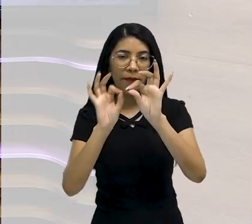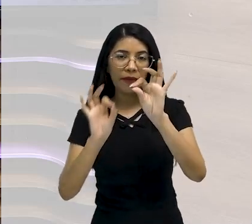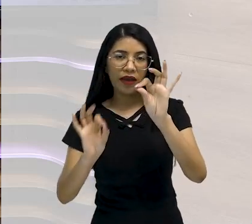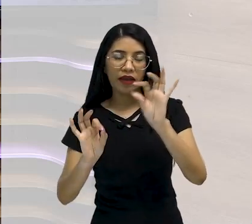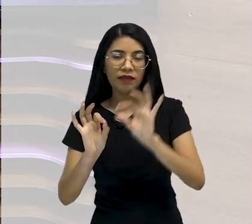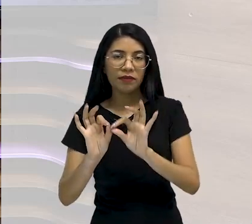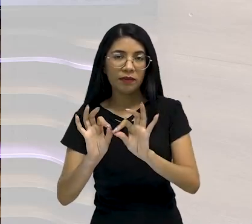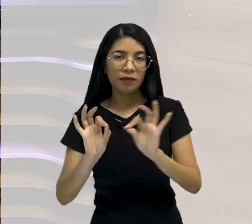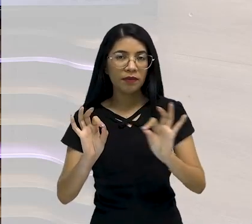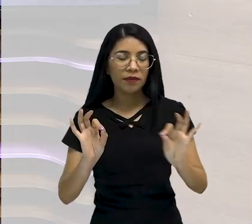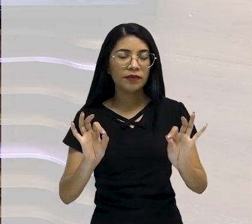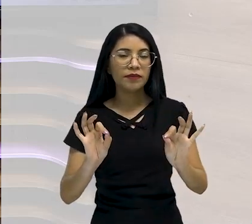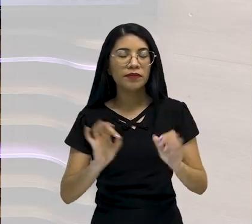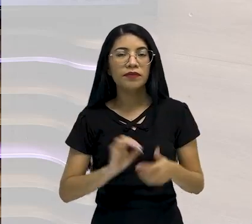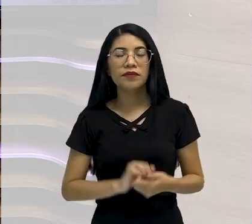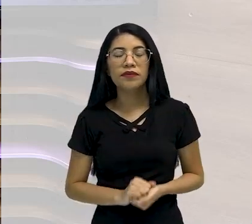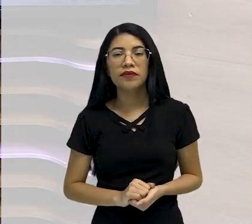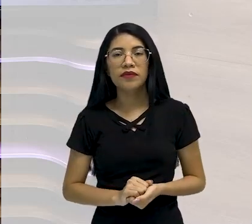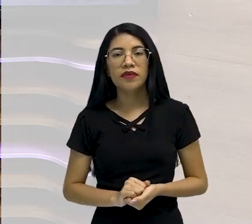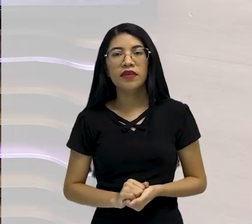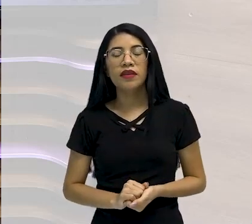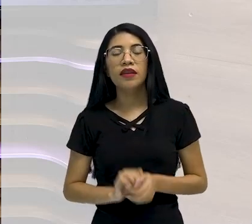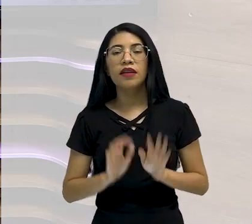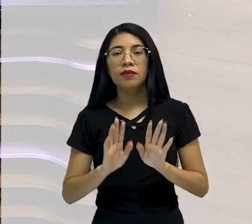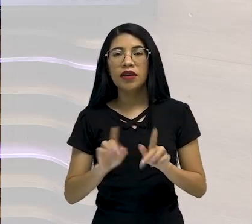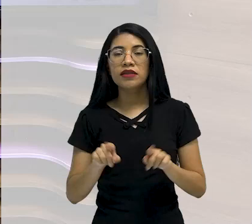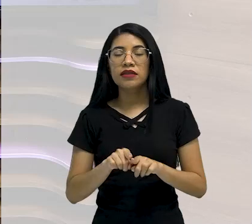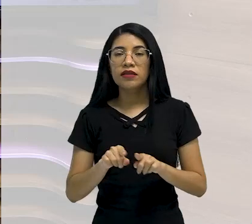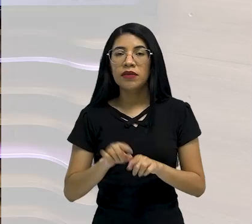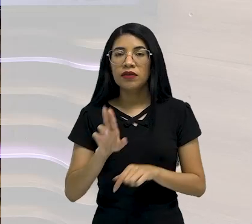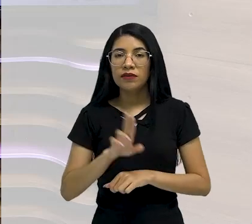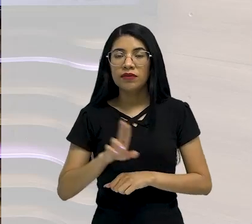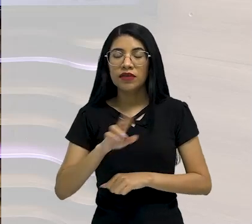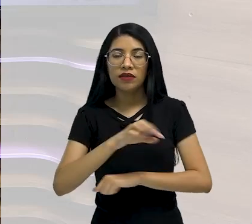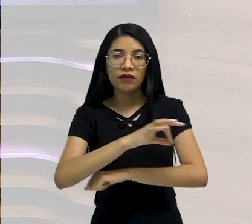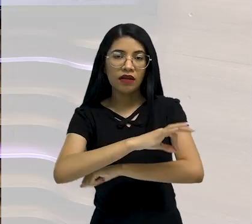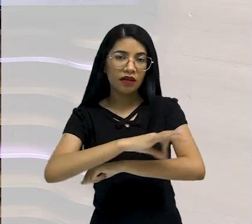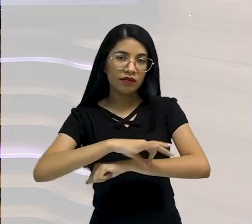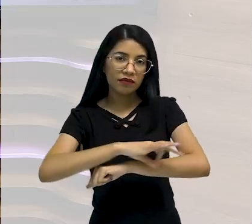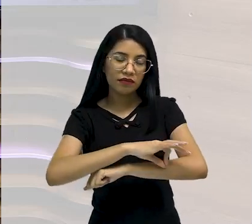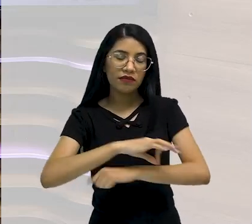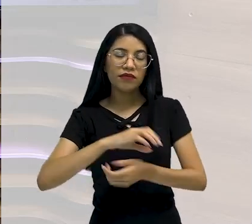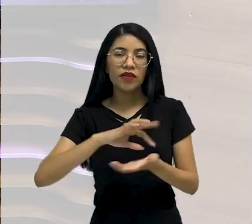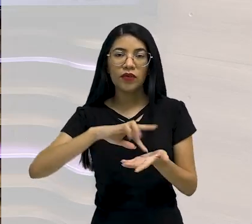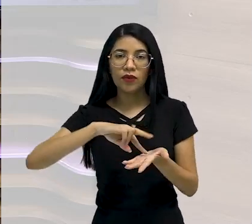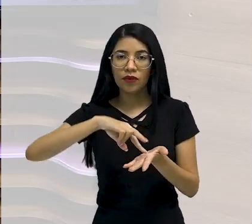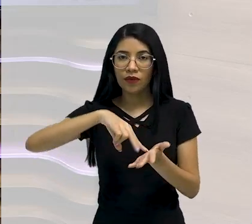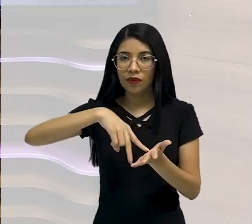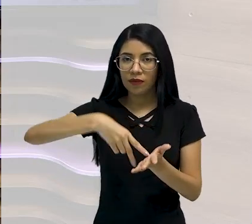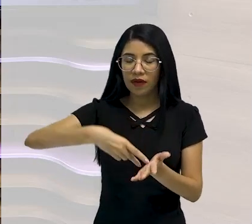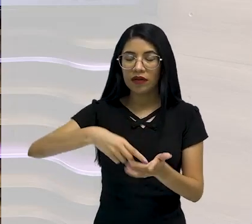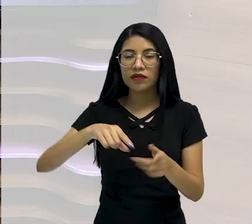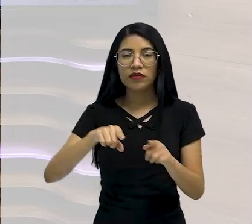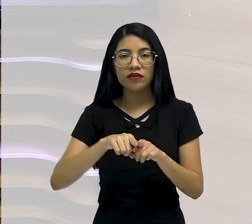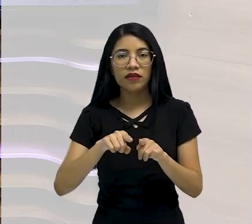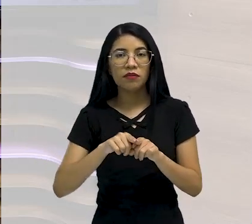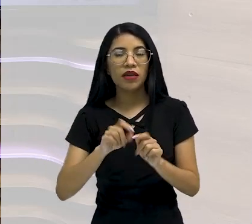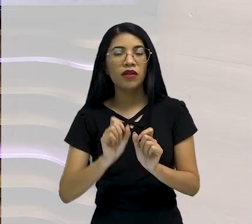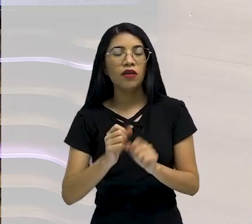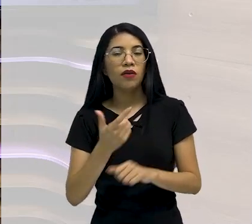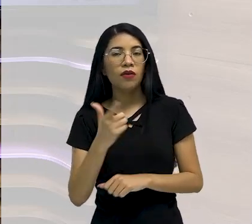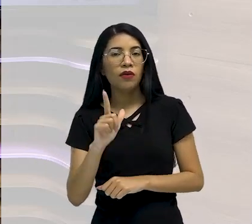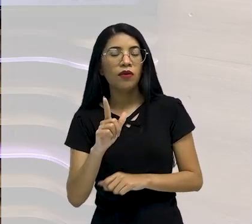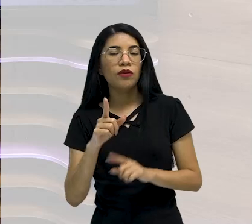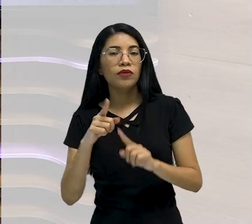depois uni-las. Mas, ainda utilizando régua e compasso, a gente tem um outro modo também de construir